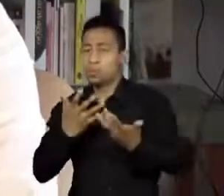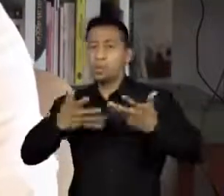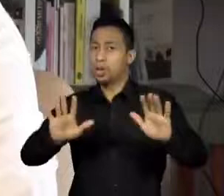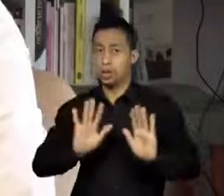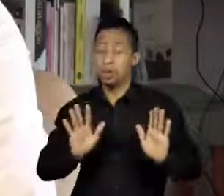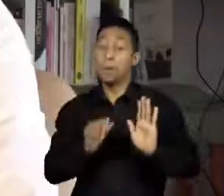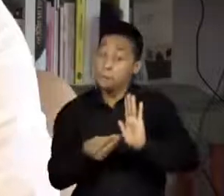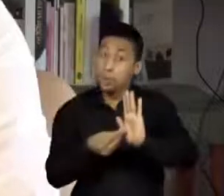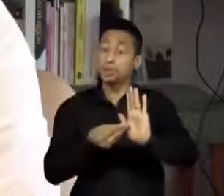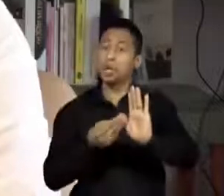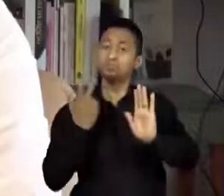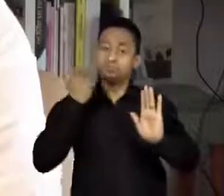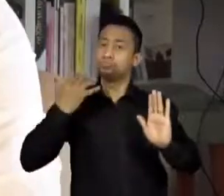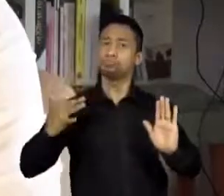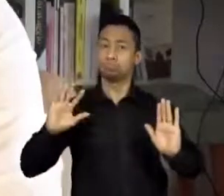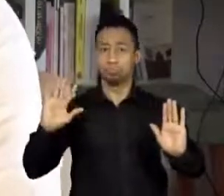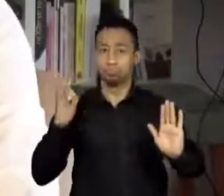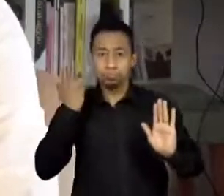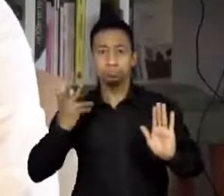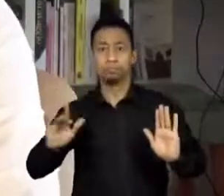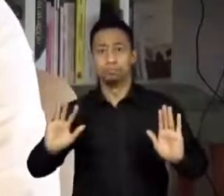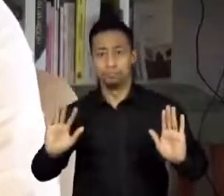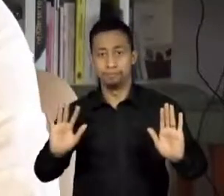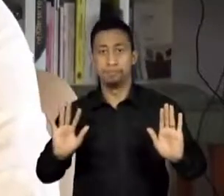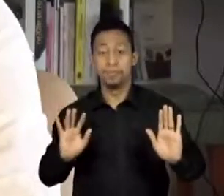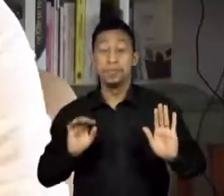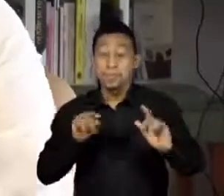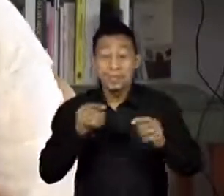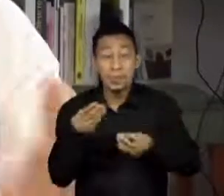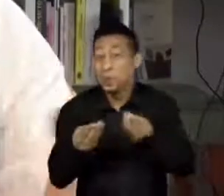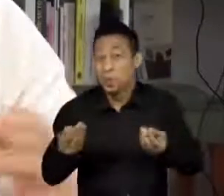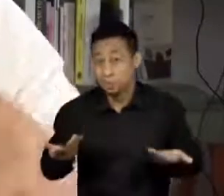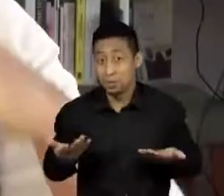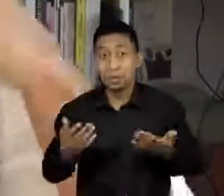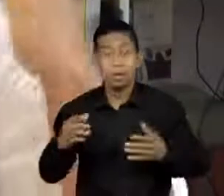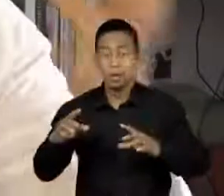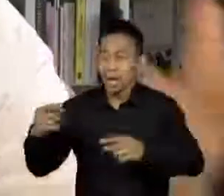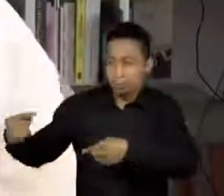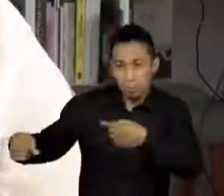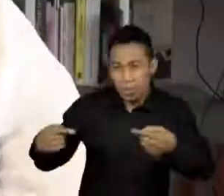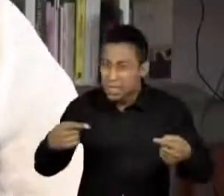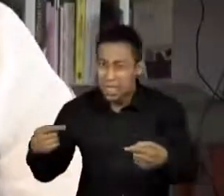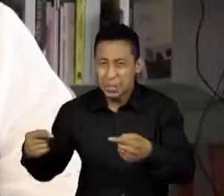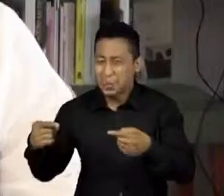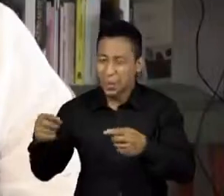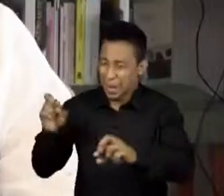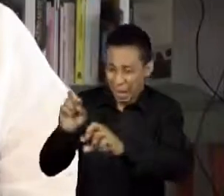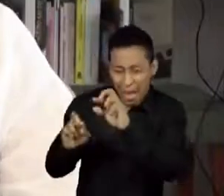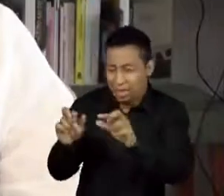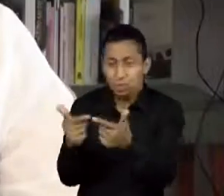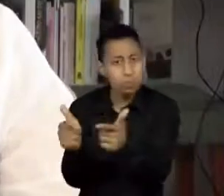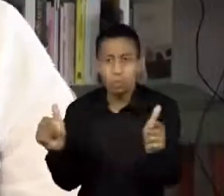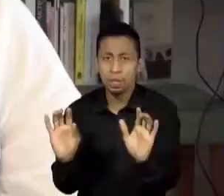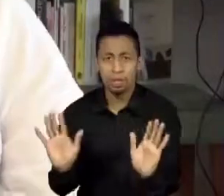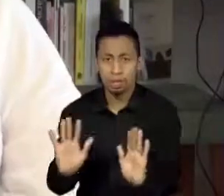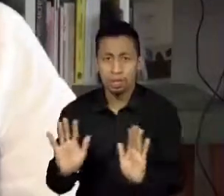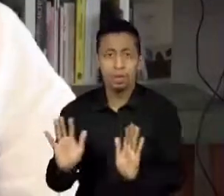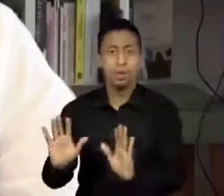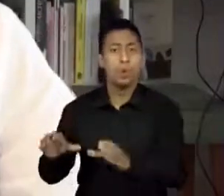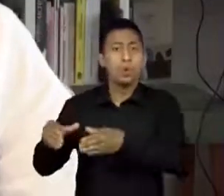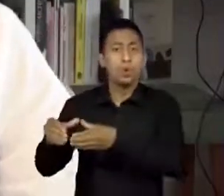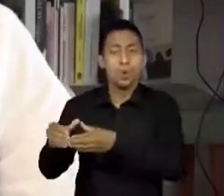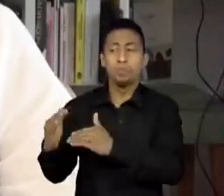ela não difícil a gente empatar Vick solução não Assunção não análise política Não há ninguém no campo Progressista